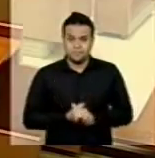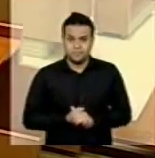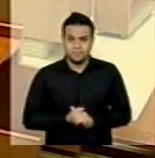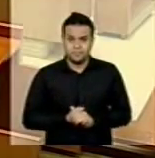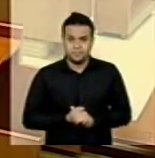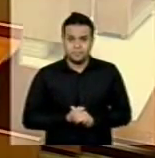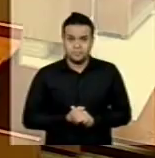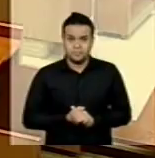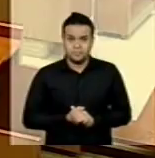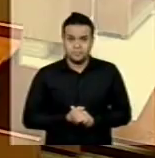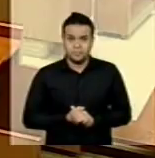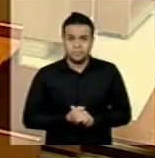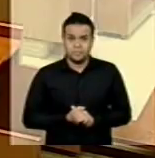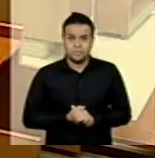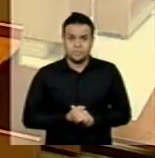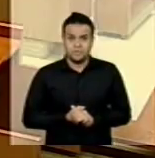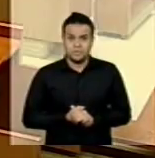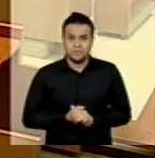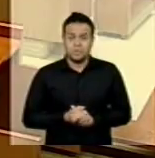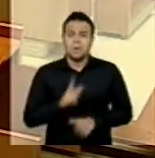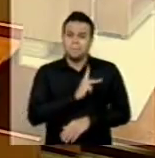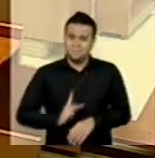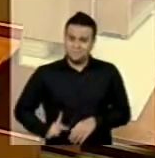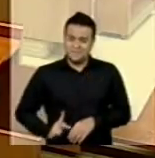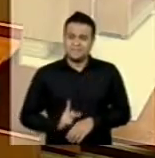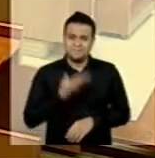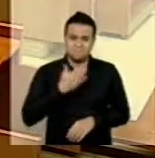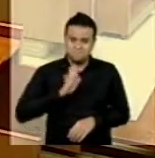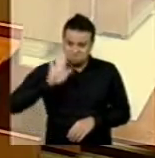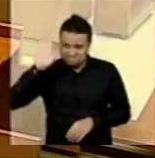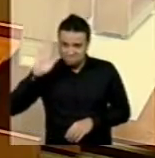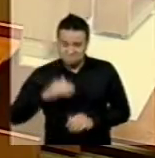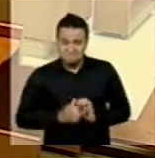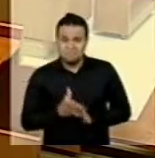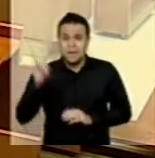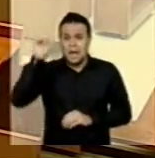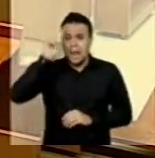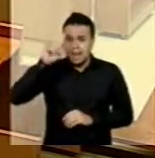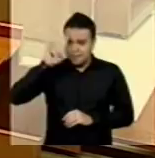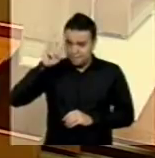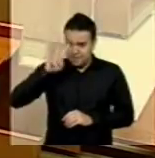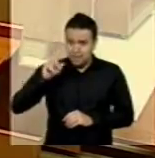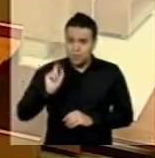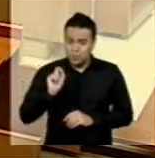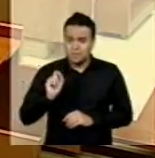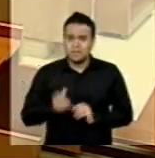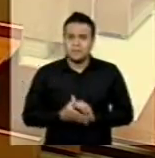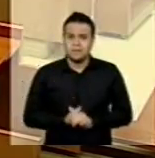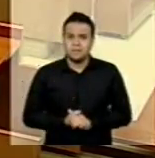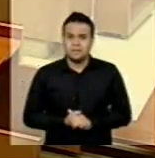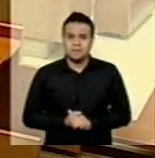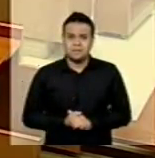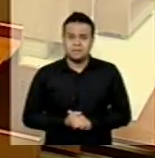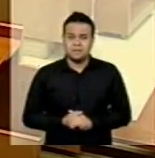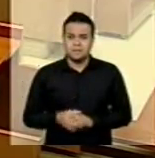por favor, gostaria de usar a palavra. Claro, por favor. Relembrar a fala de um grande